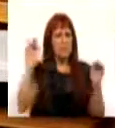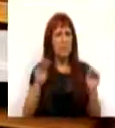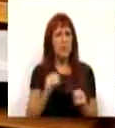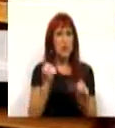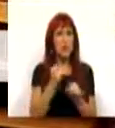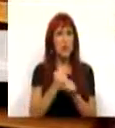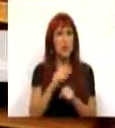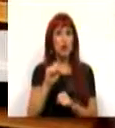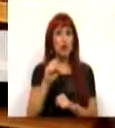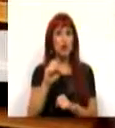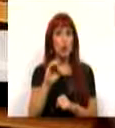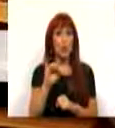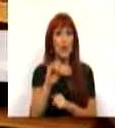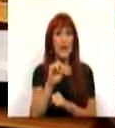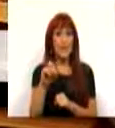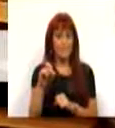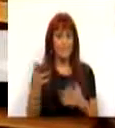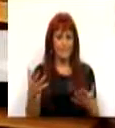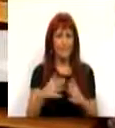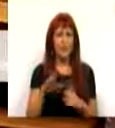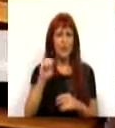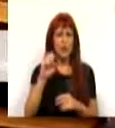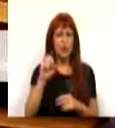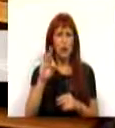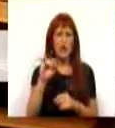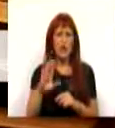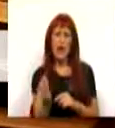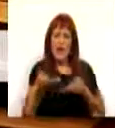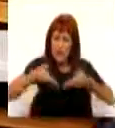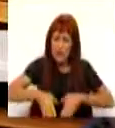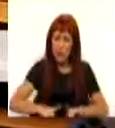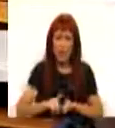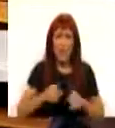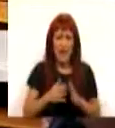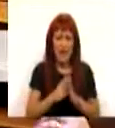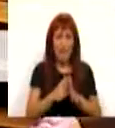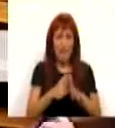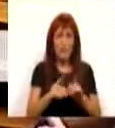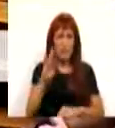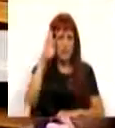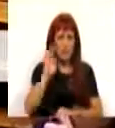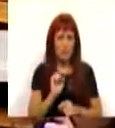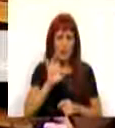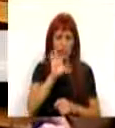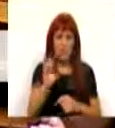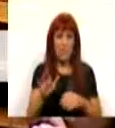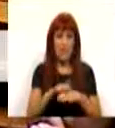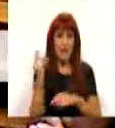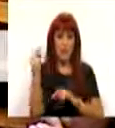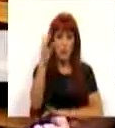Operação Sofia. A Sofia é a criança que nasceu no navio da Marinha de um Estado-membro da União